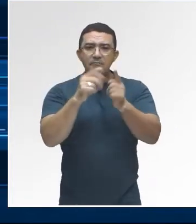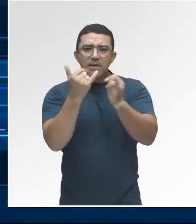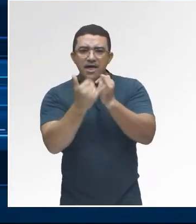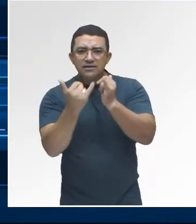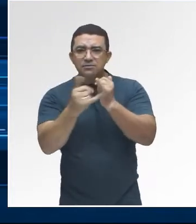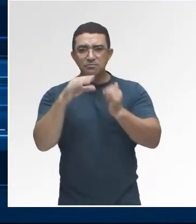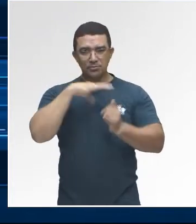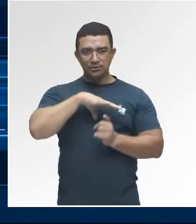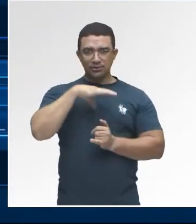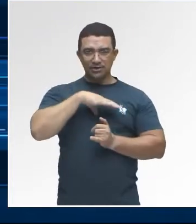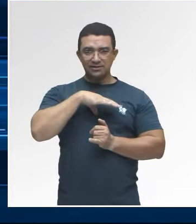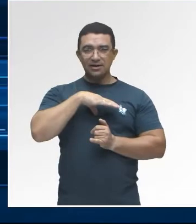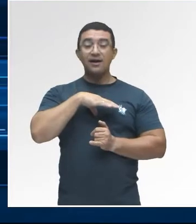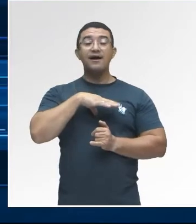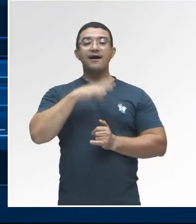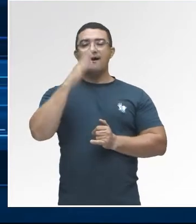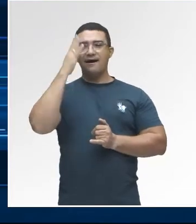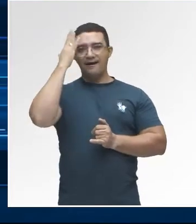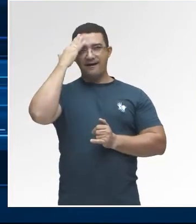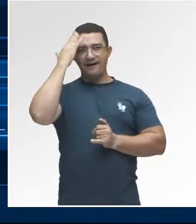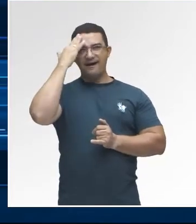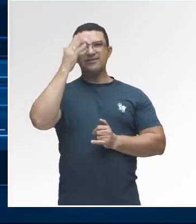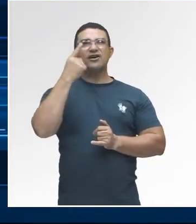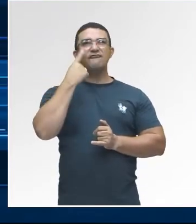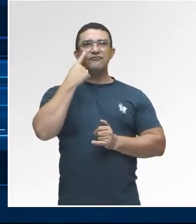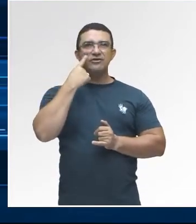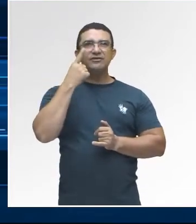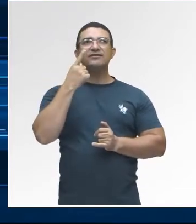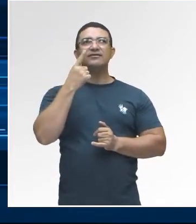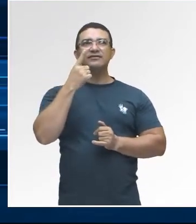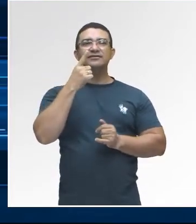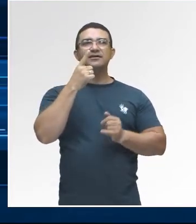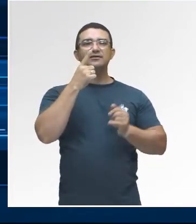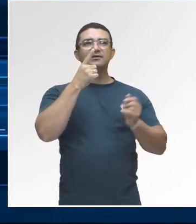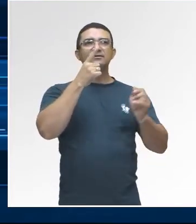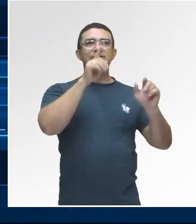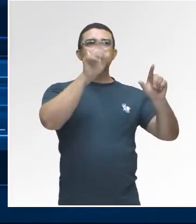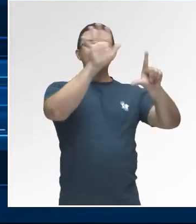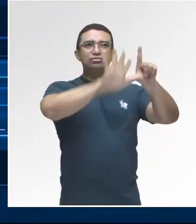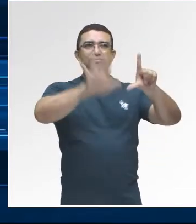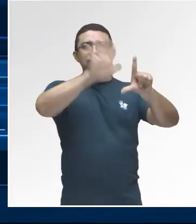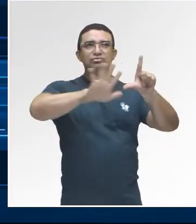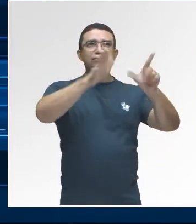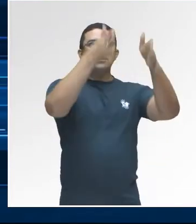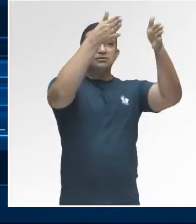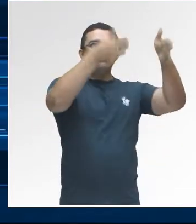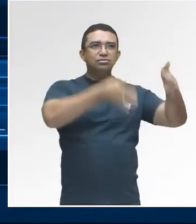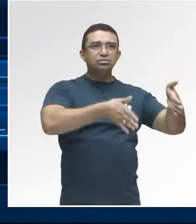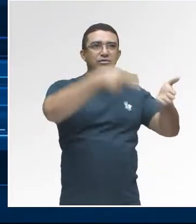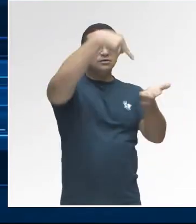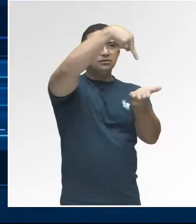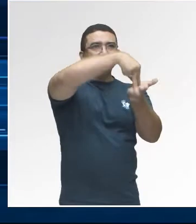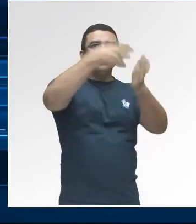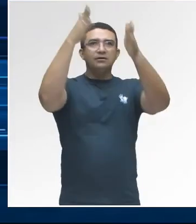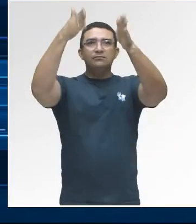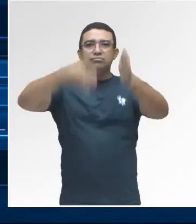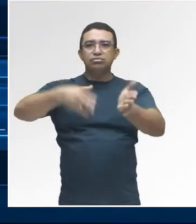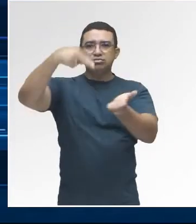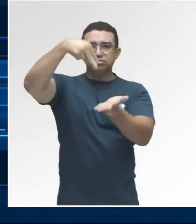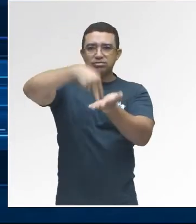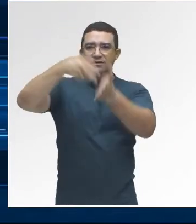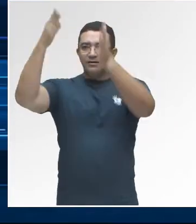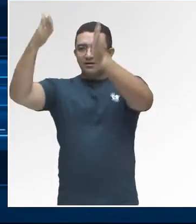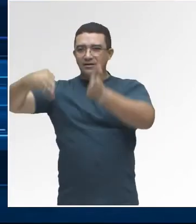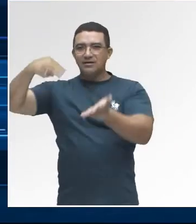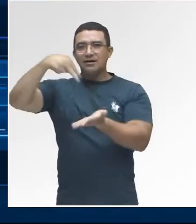aí você diz, eu já vi essa imagem em algum lugar sobre isso, isso e isso. Ou você diz, essa palavra